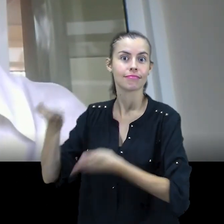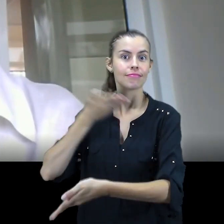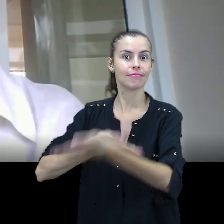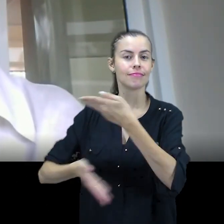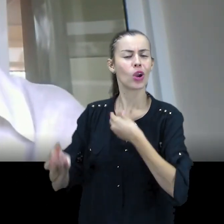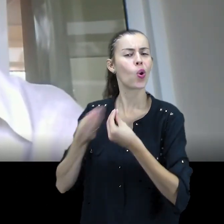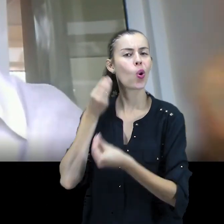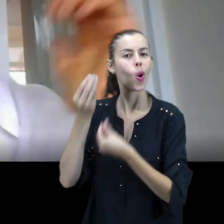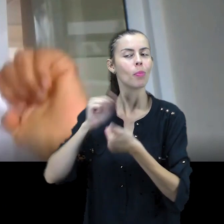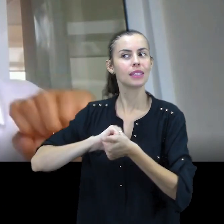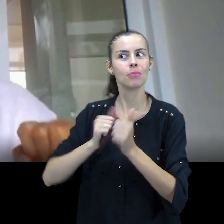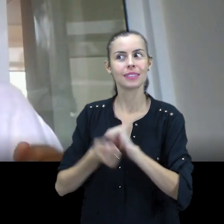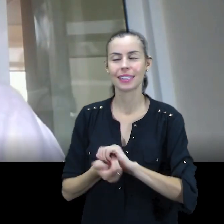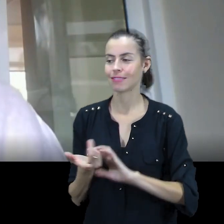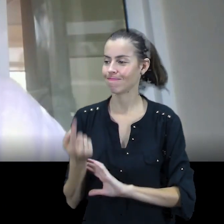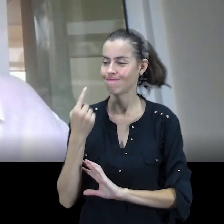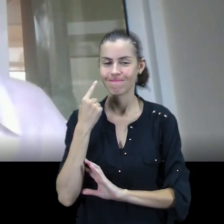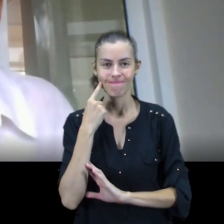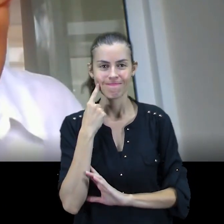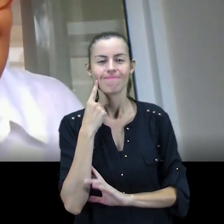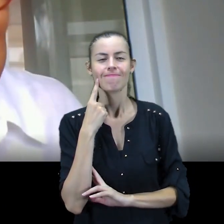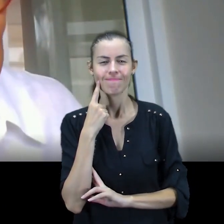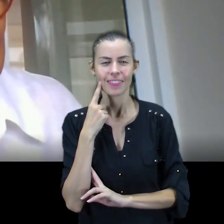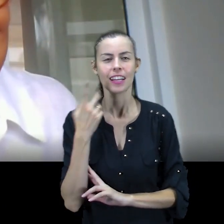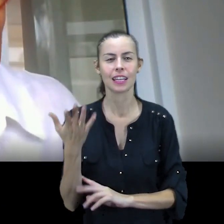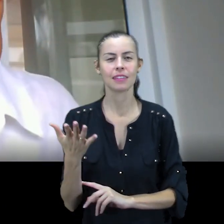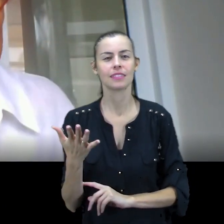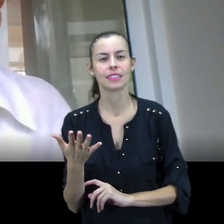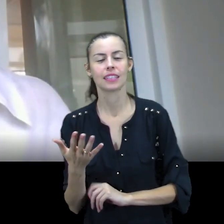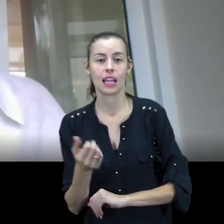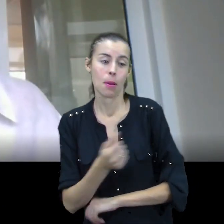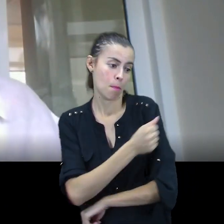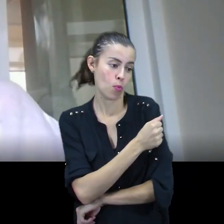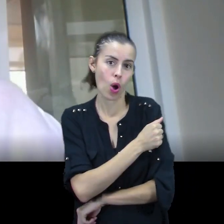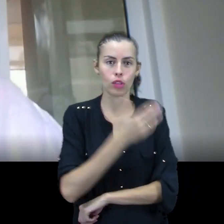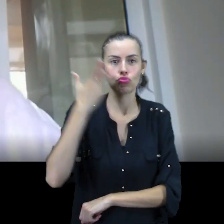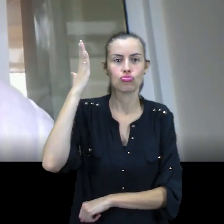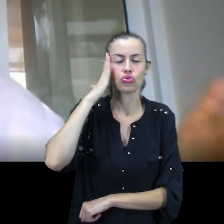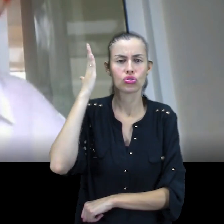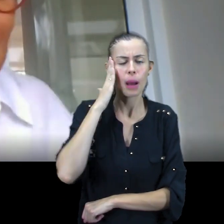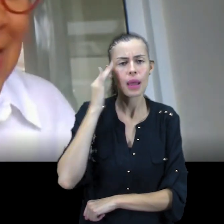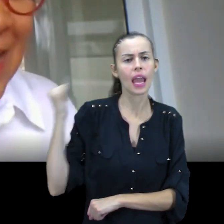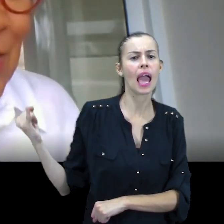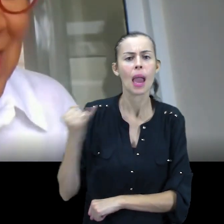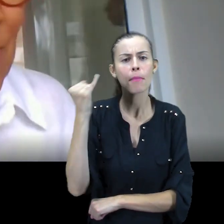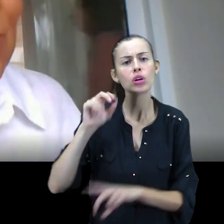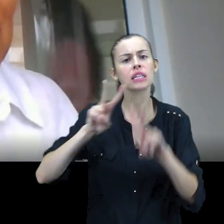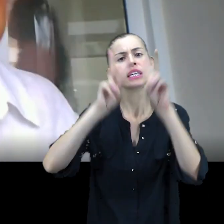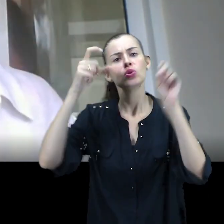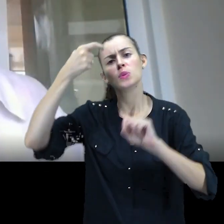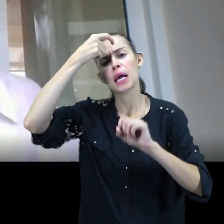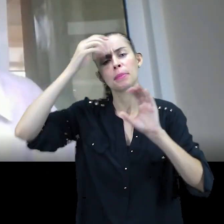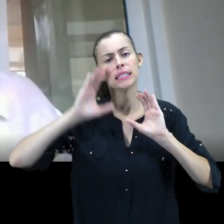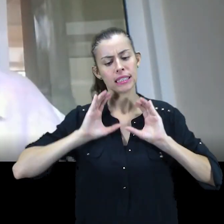o direito das pessoas, né? E que isso é discutir saúde, né? O próprio direito à